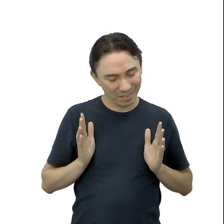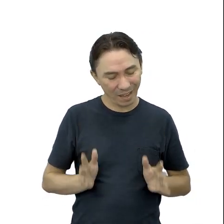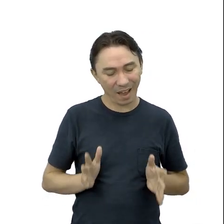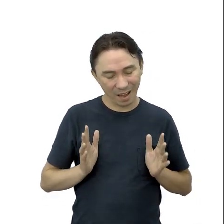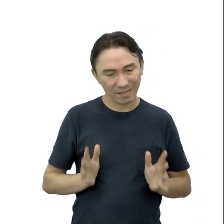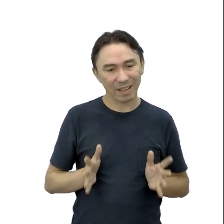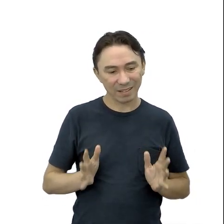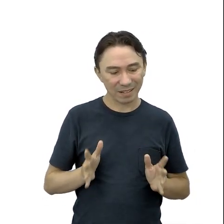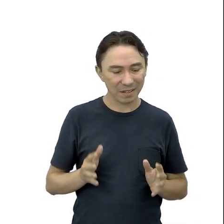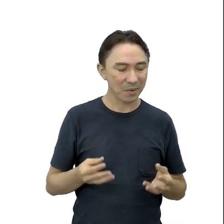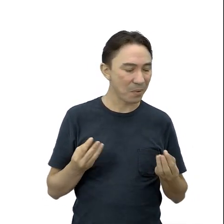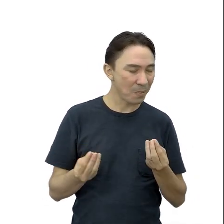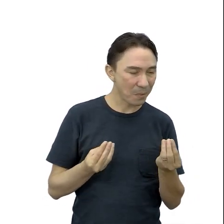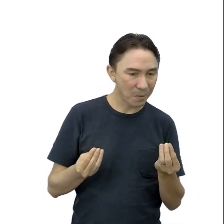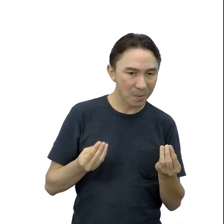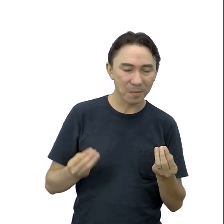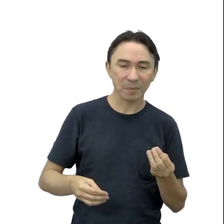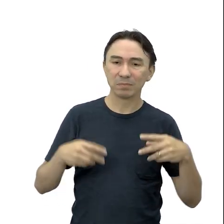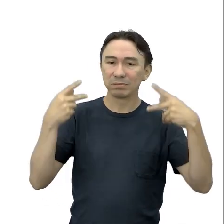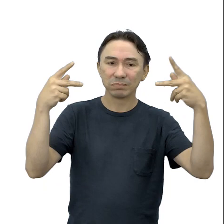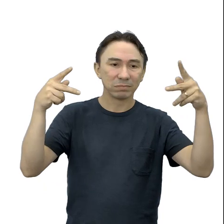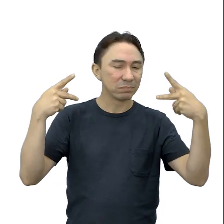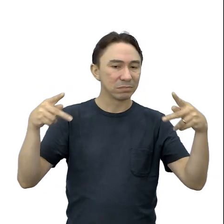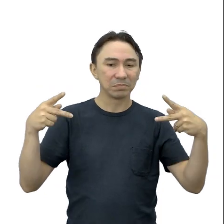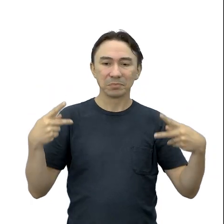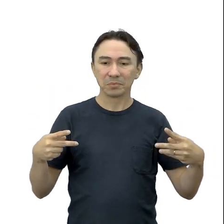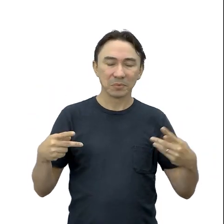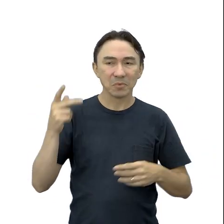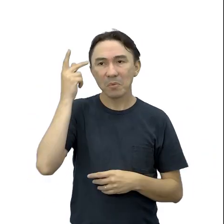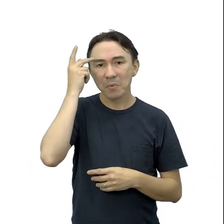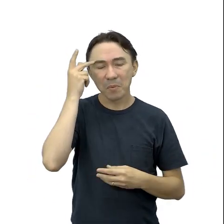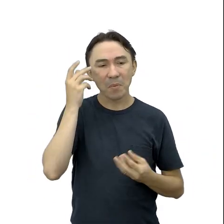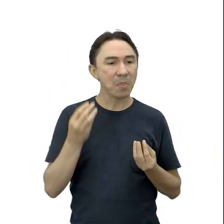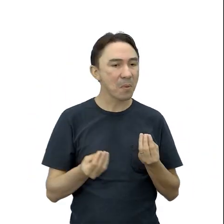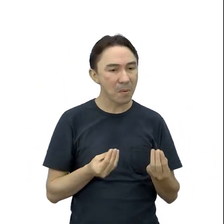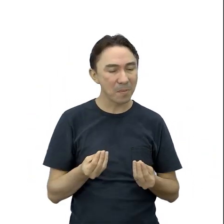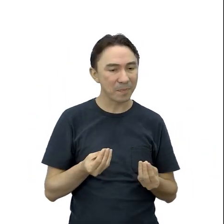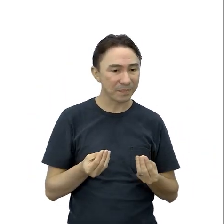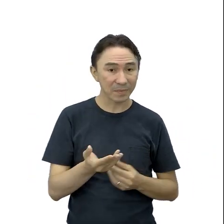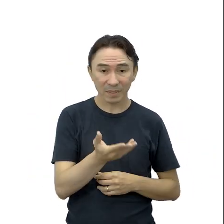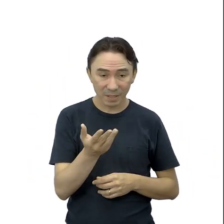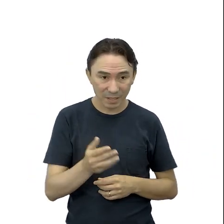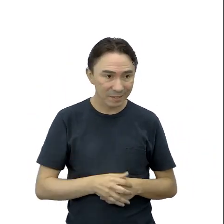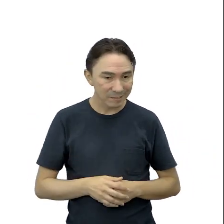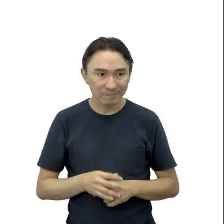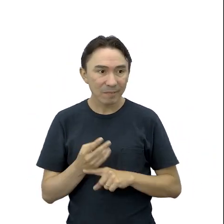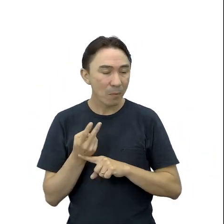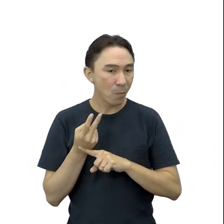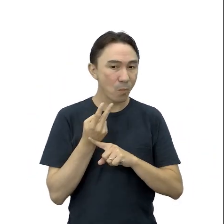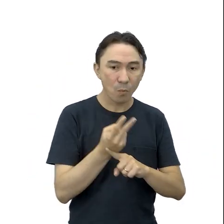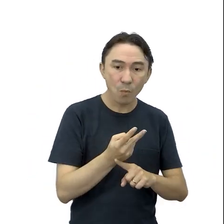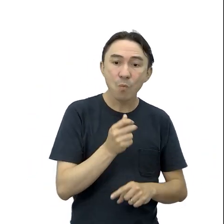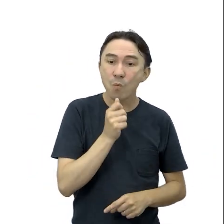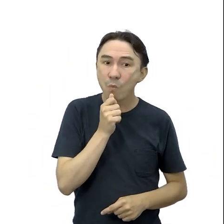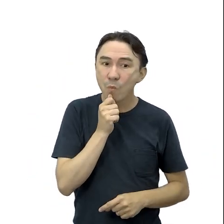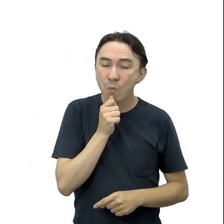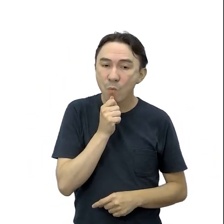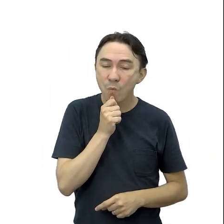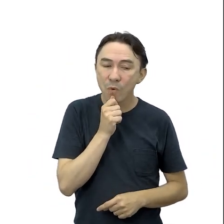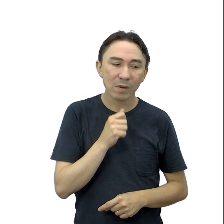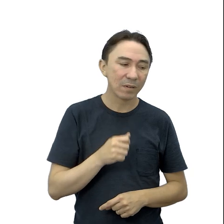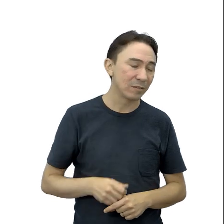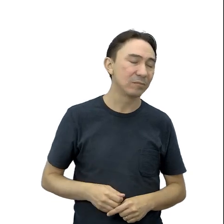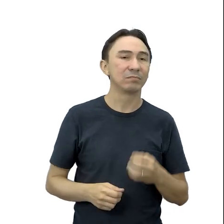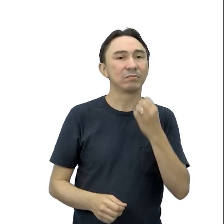essa plataforma, tá? São Paulo. Quem nunca navegou, ela é um bom instrumento para que a gente